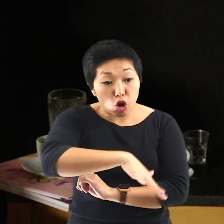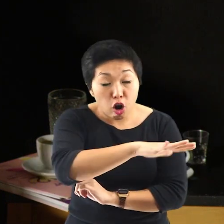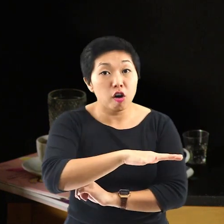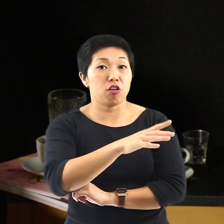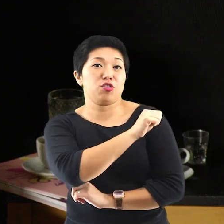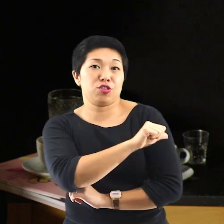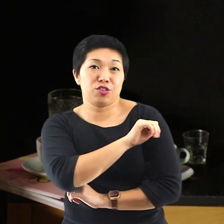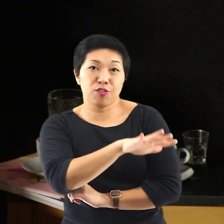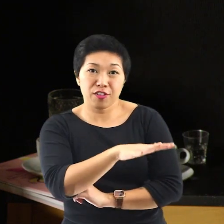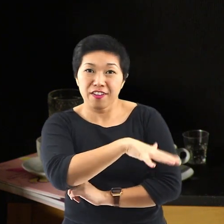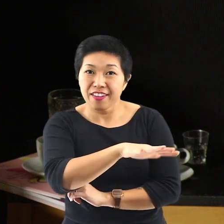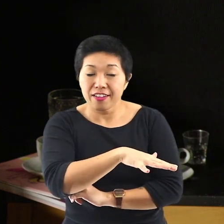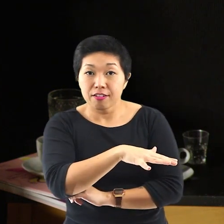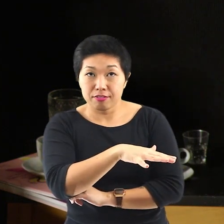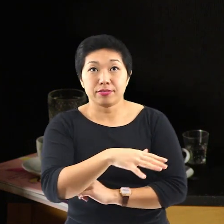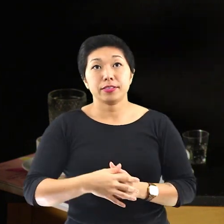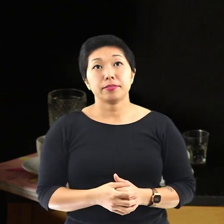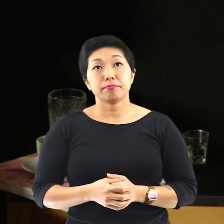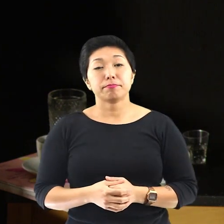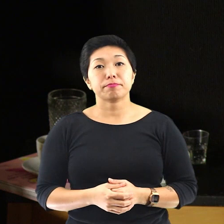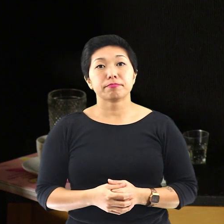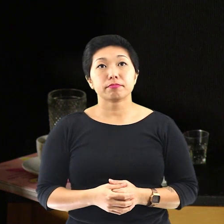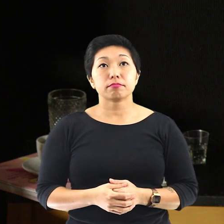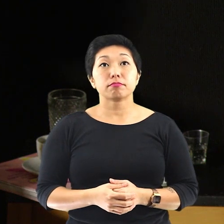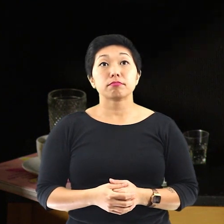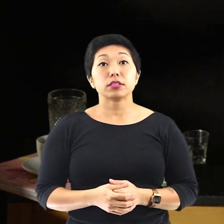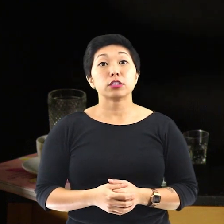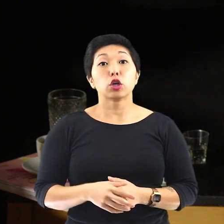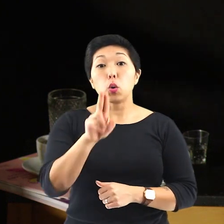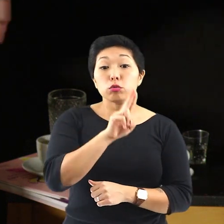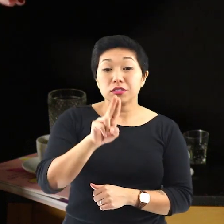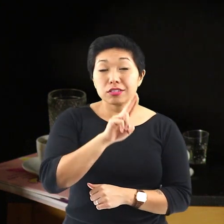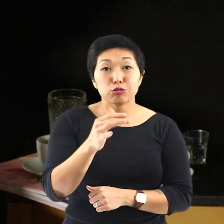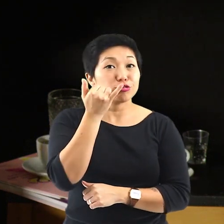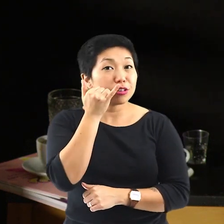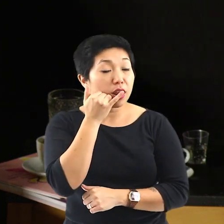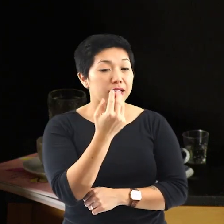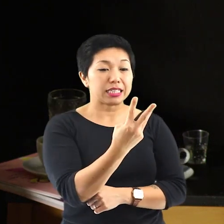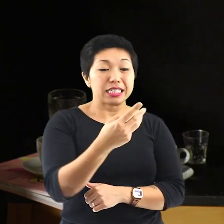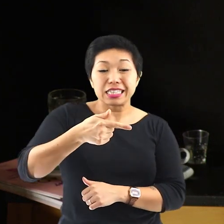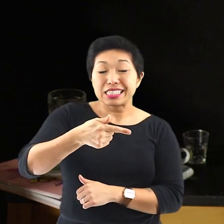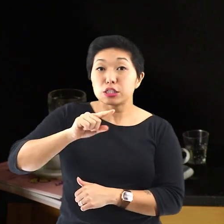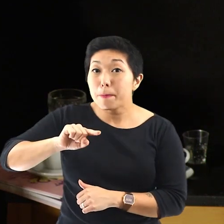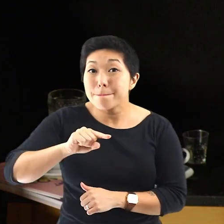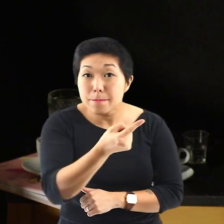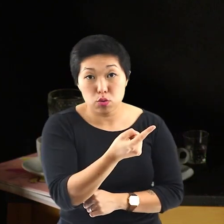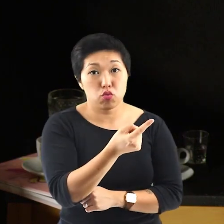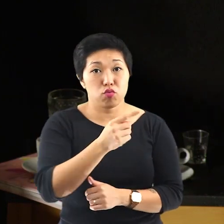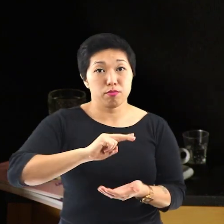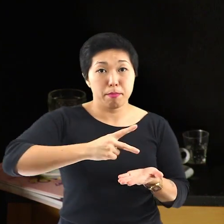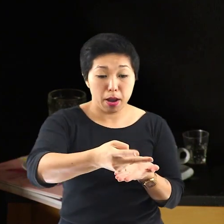era oferecida, com 37 mil transações financeiras via o celular.